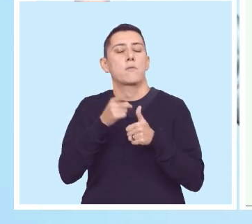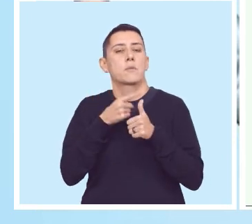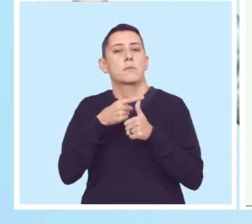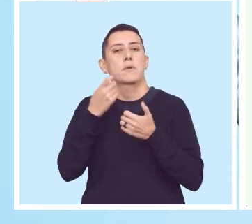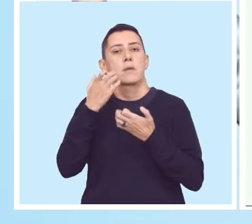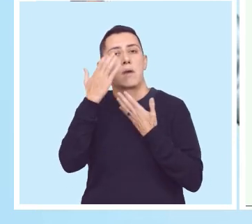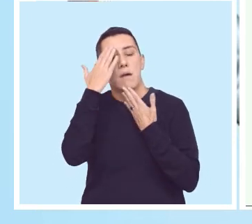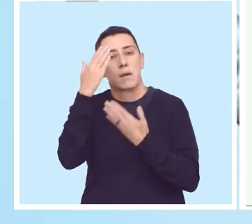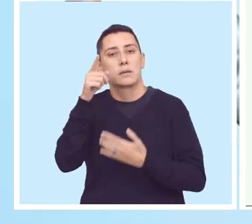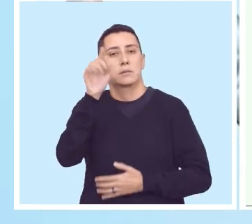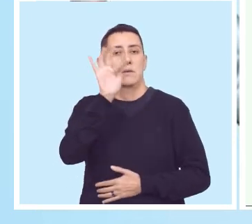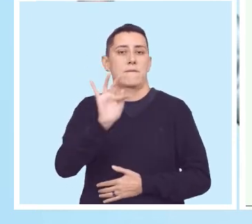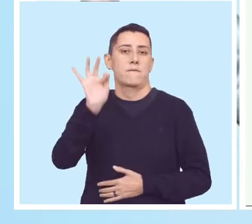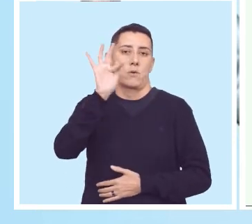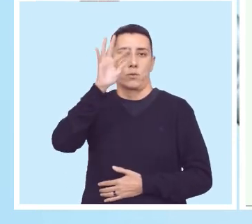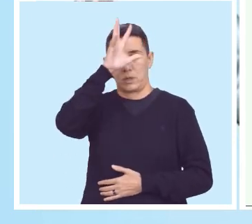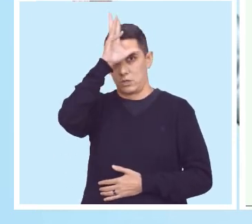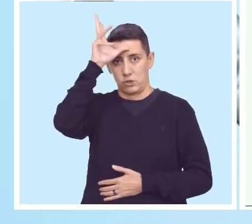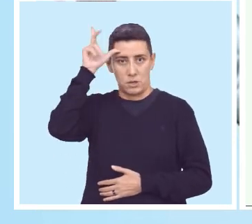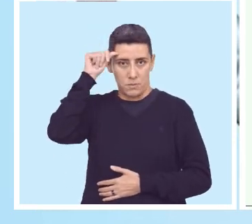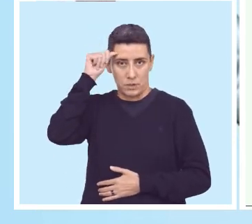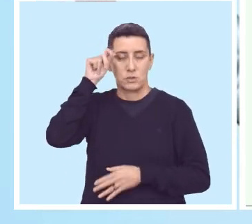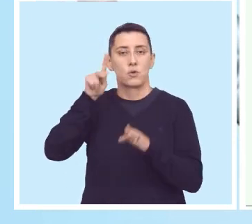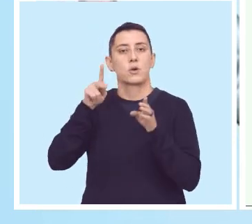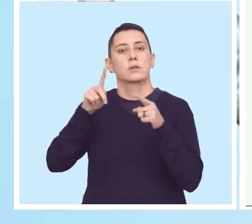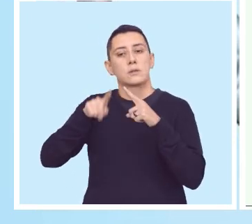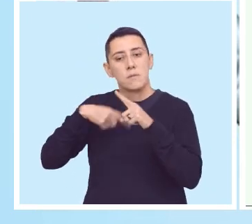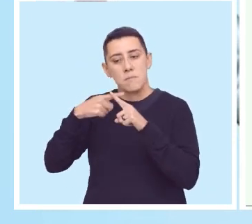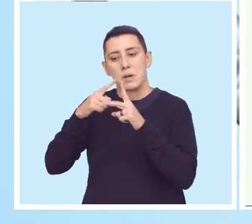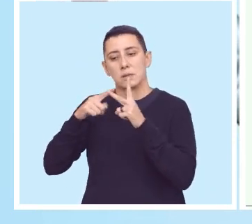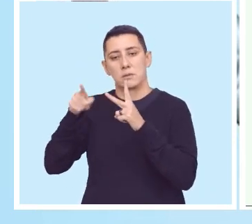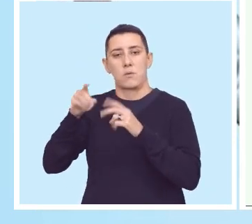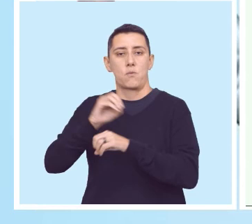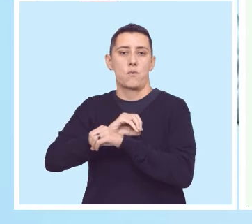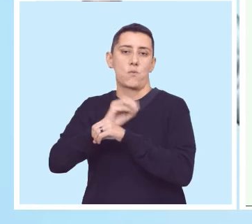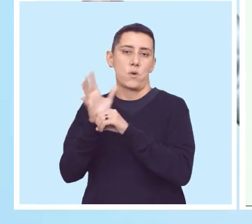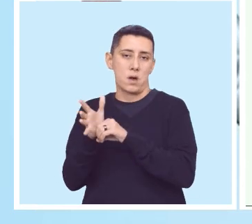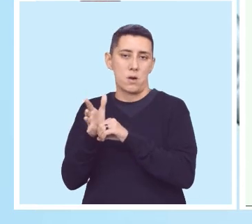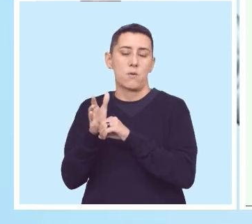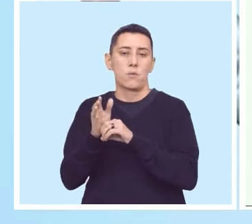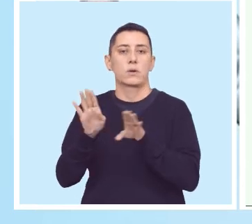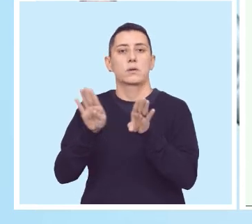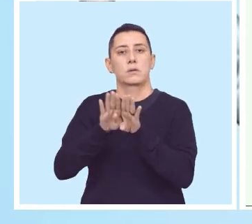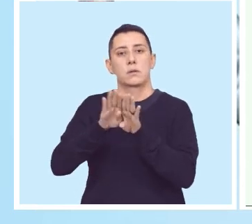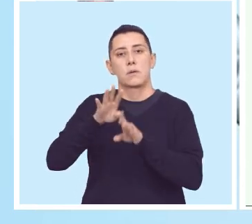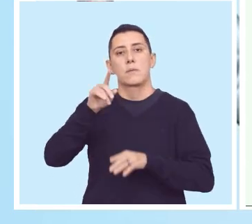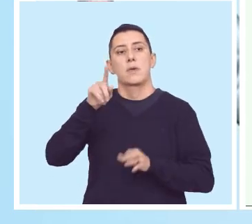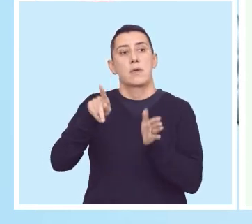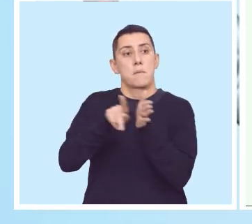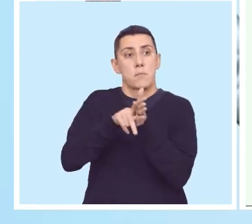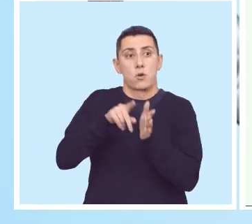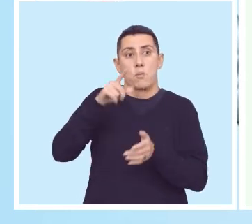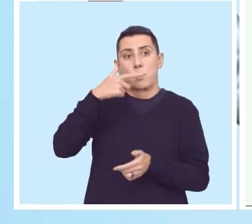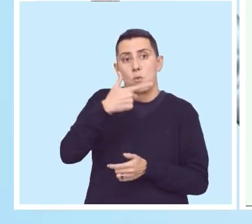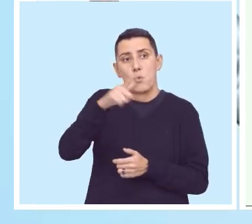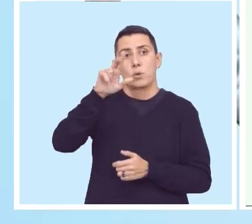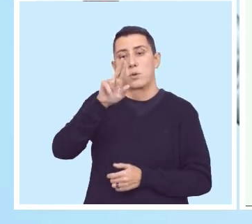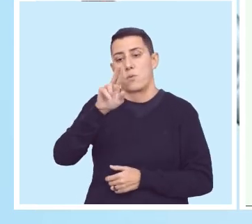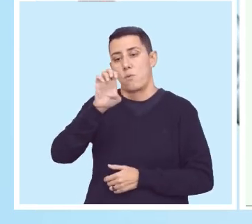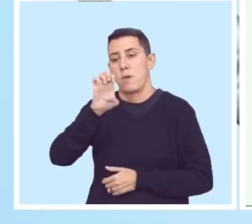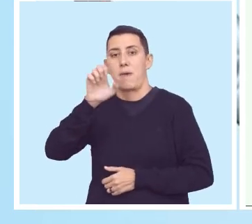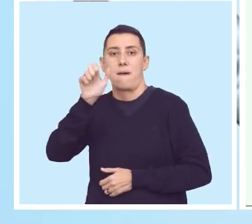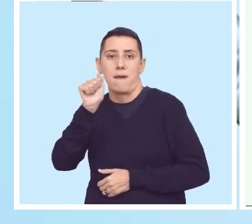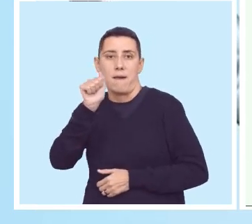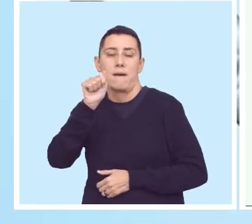à Universidade do Estado do Amazonas e à Huawei. A Universidade do Estado do Amazonas, UEA, é a nossa casa,